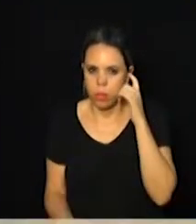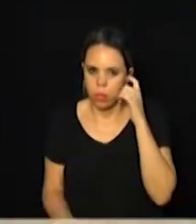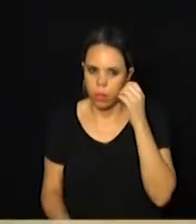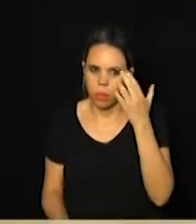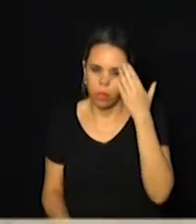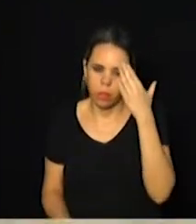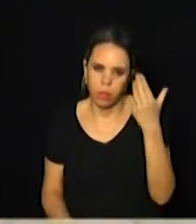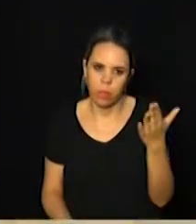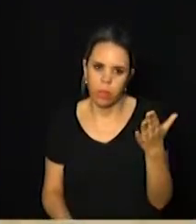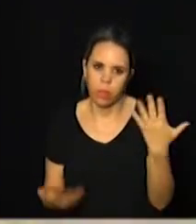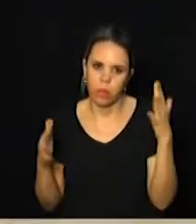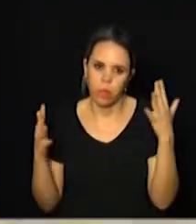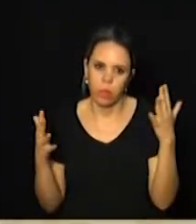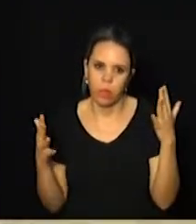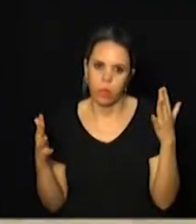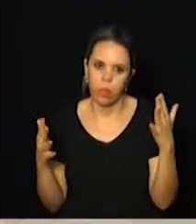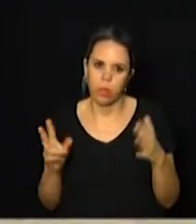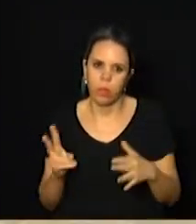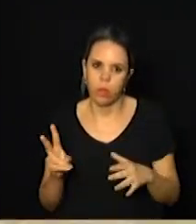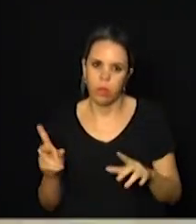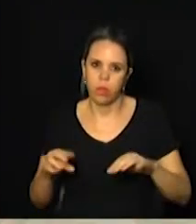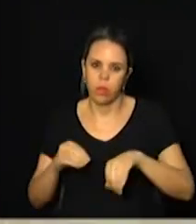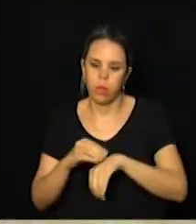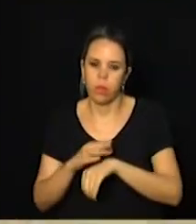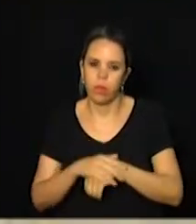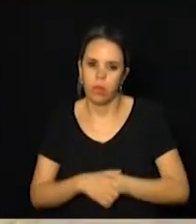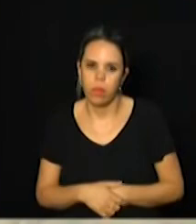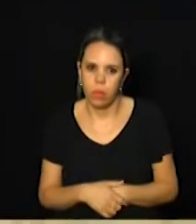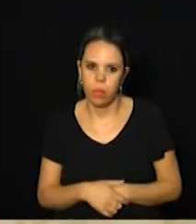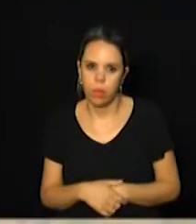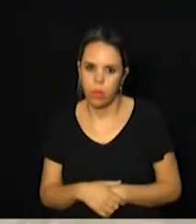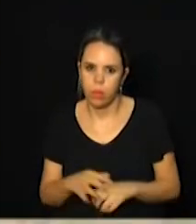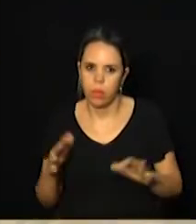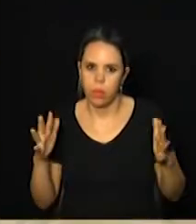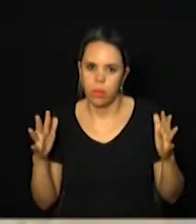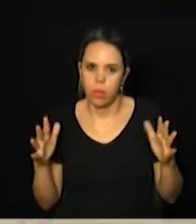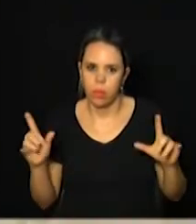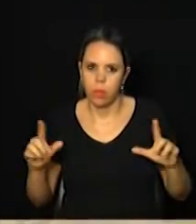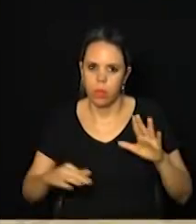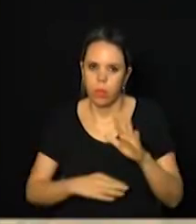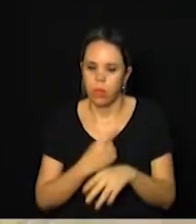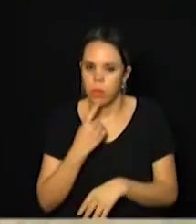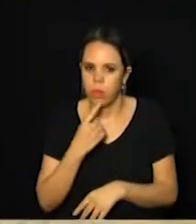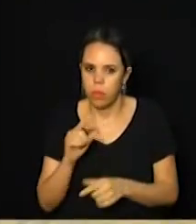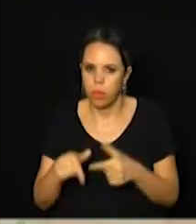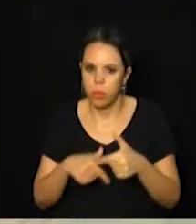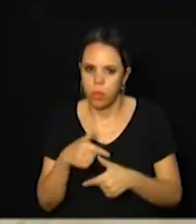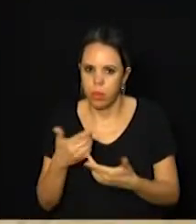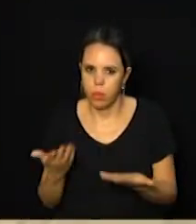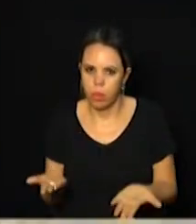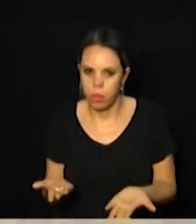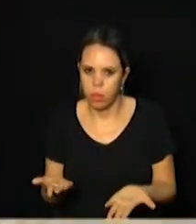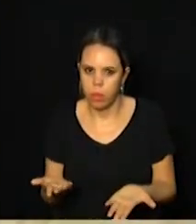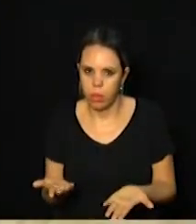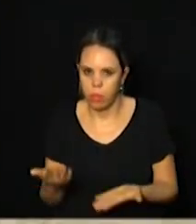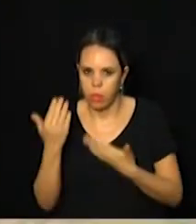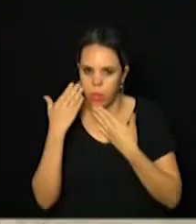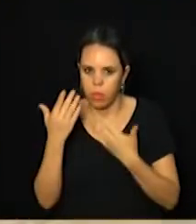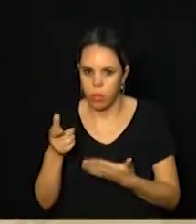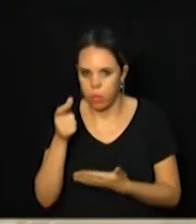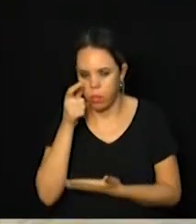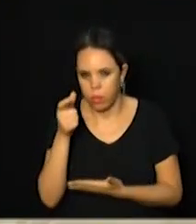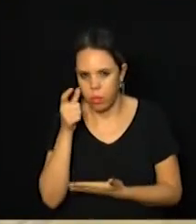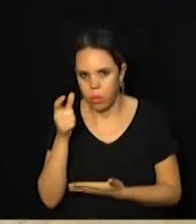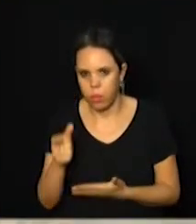e o que eu agradeço Parabéns pela condução da transmissão e parabéns pela TV cão na ter feito esse trabalho e obrigado a